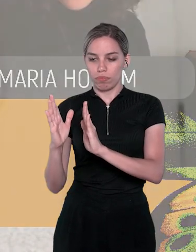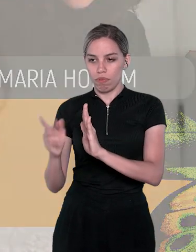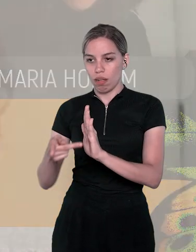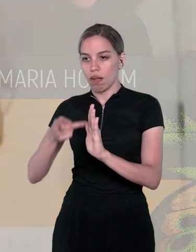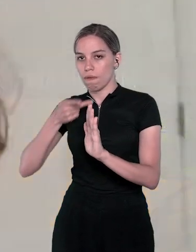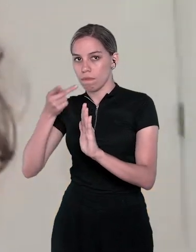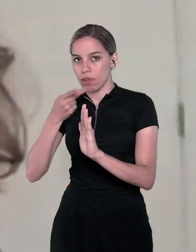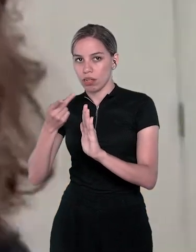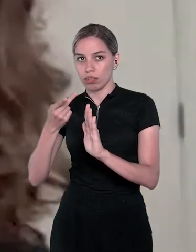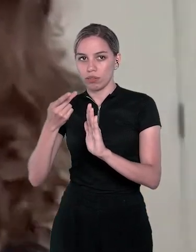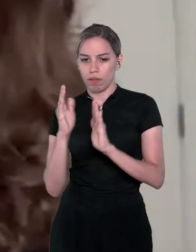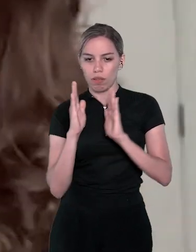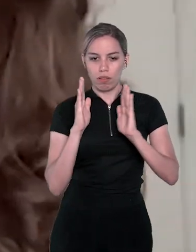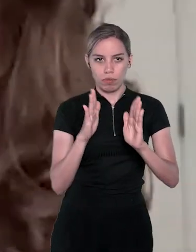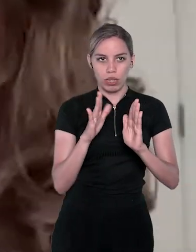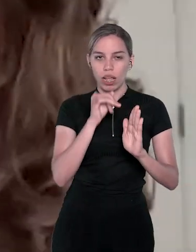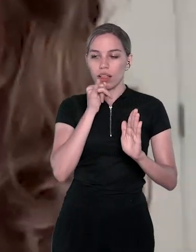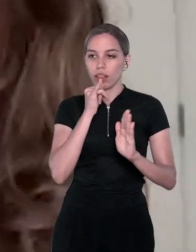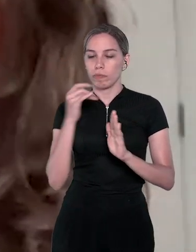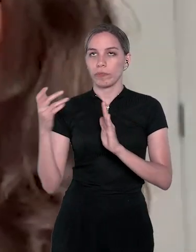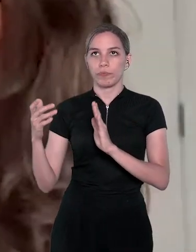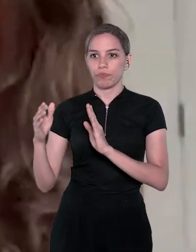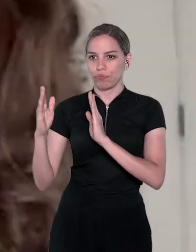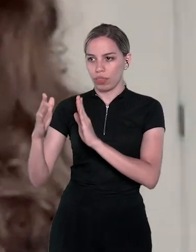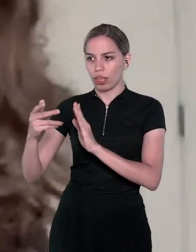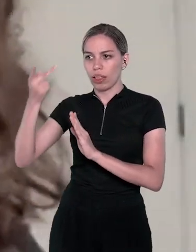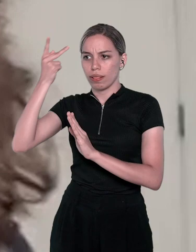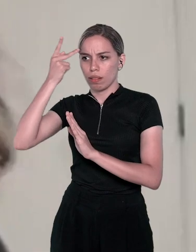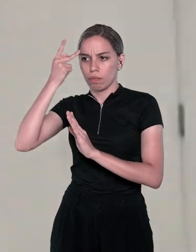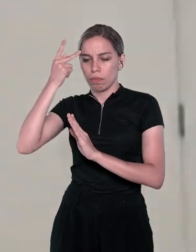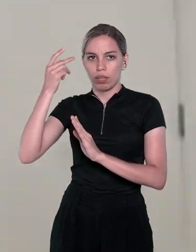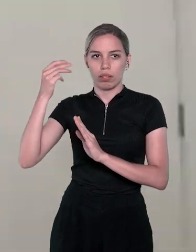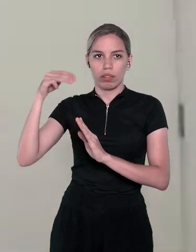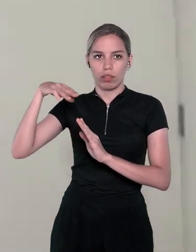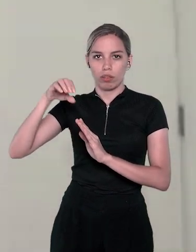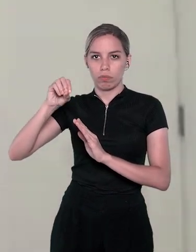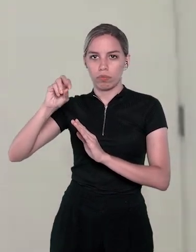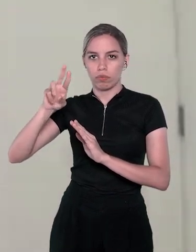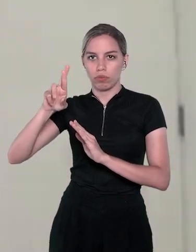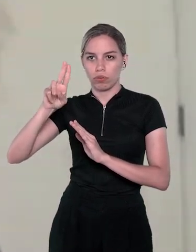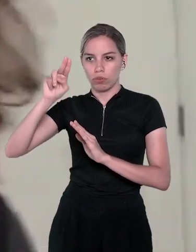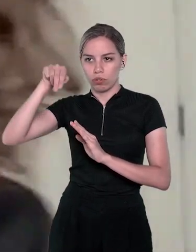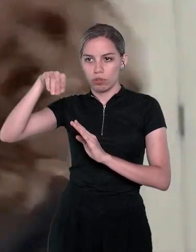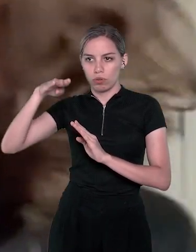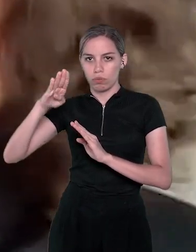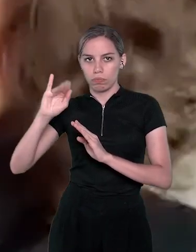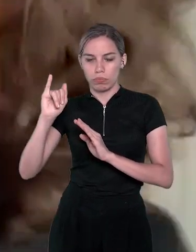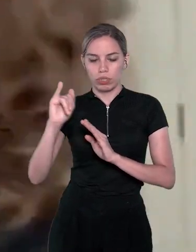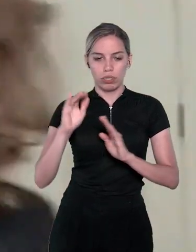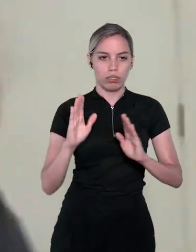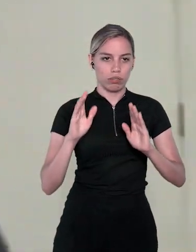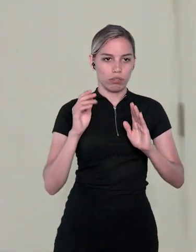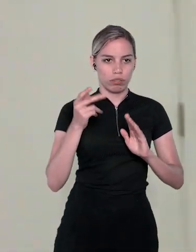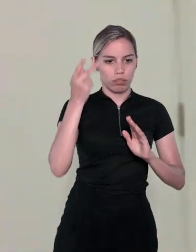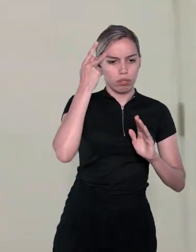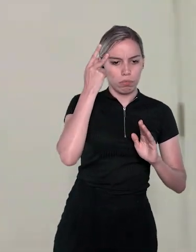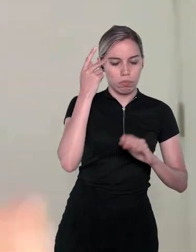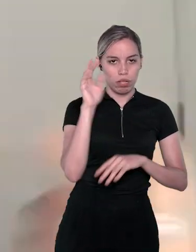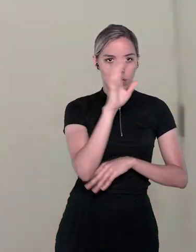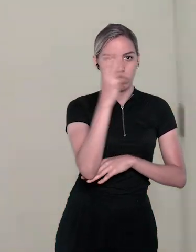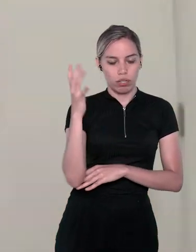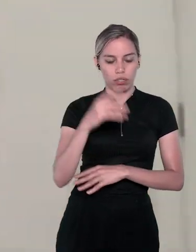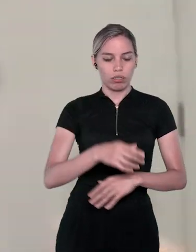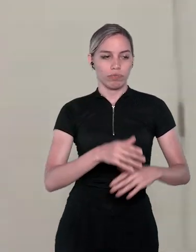os espaços, né? E começa aqui, ó, São Paulo, Morumbi, São Paulo, Jardins, São Paulo, Centro,